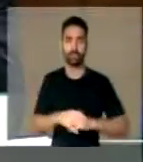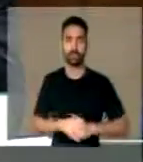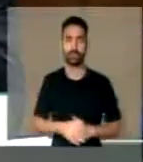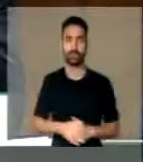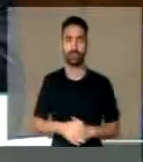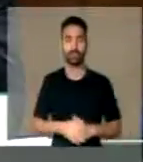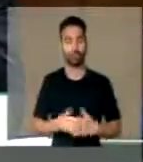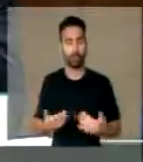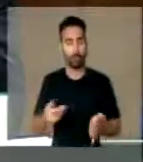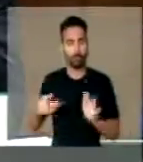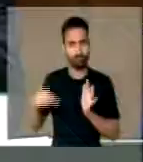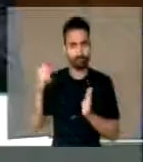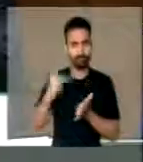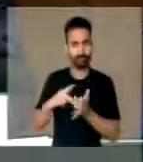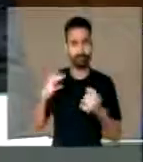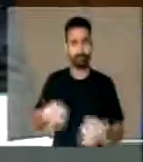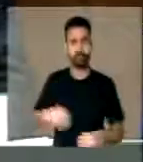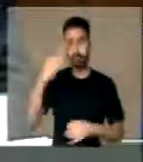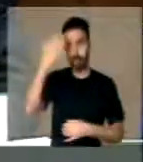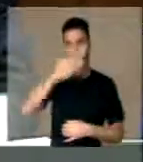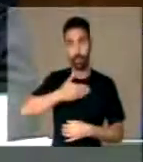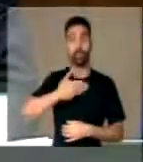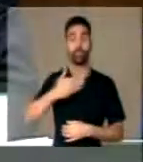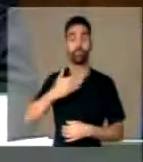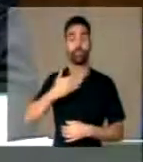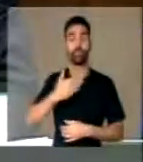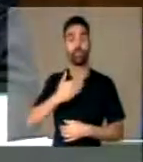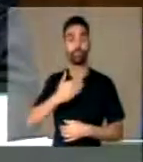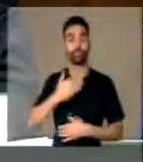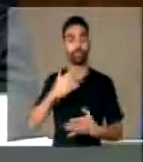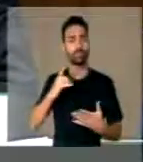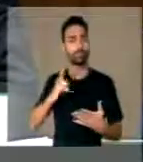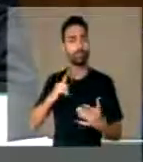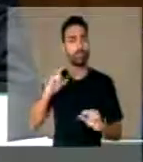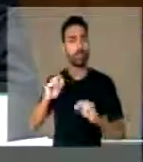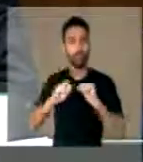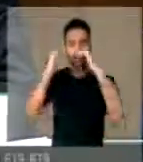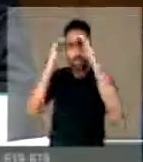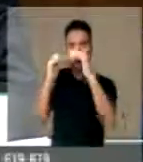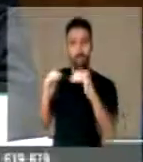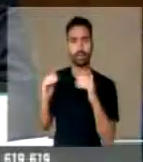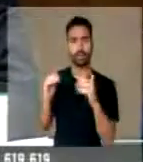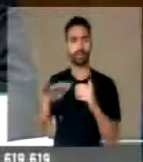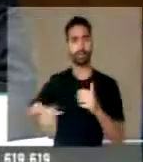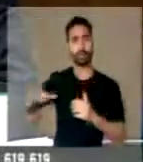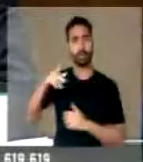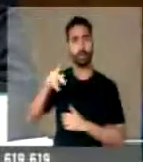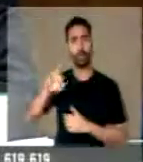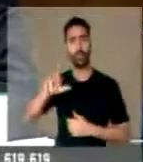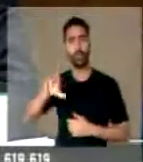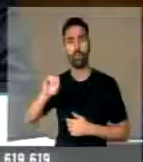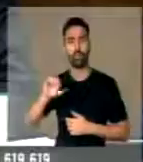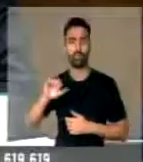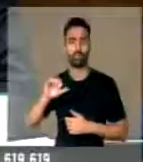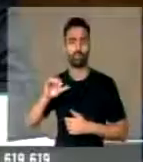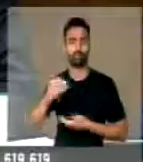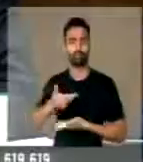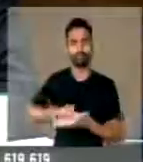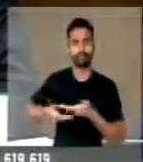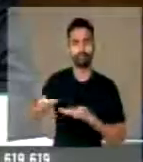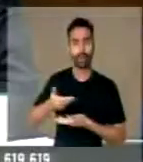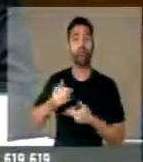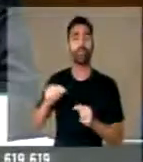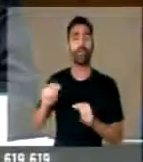e prova do elevado espírito público e ético dos revolucionários é o episódio da